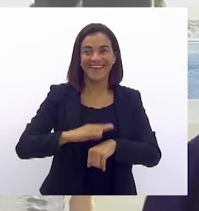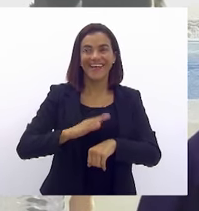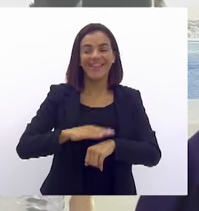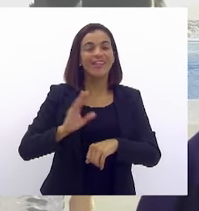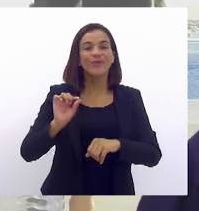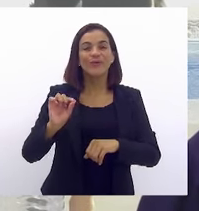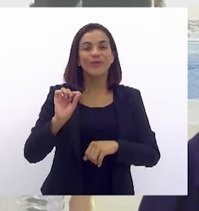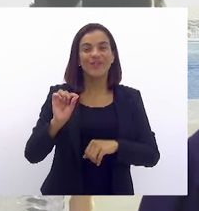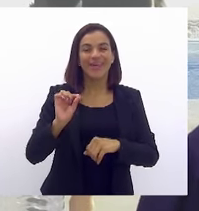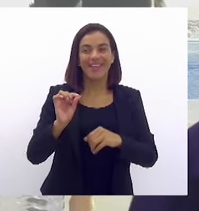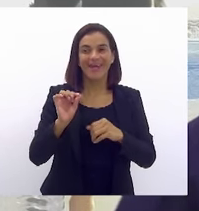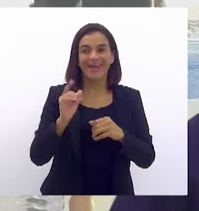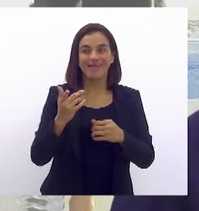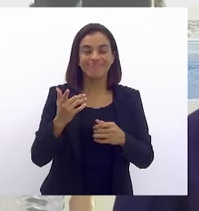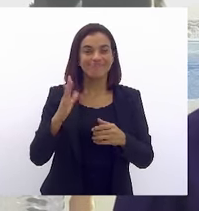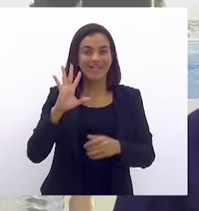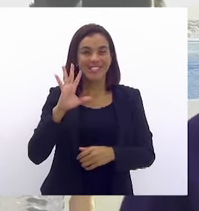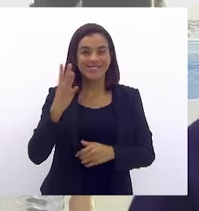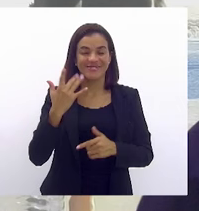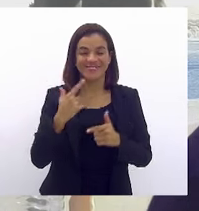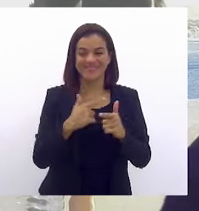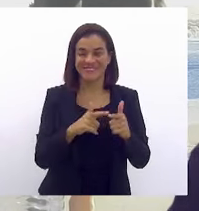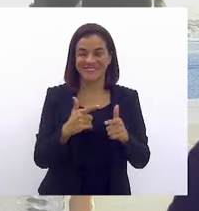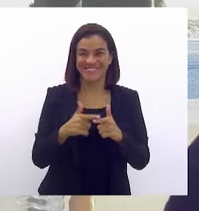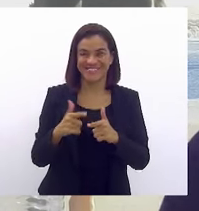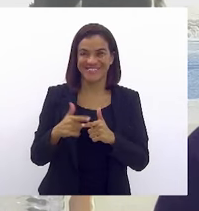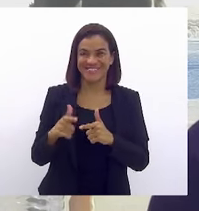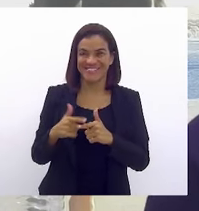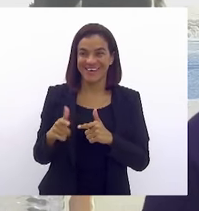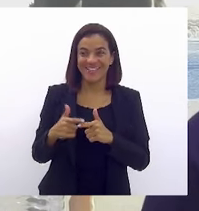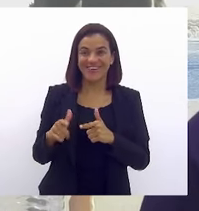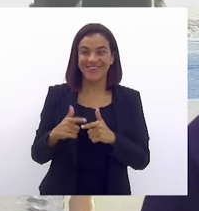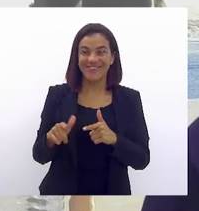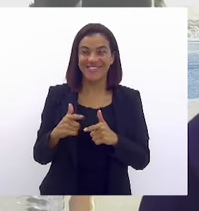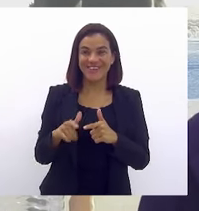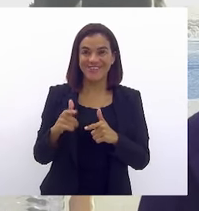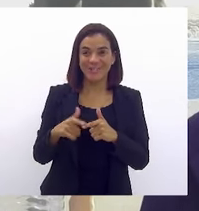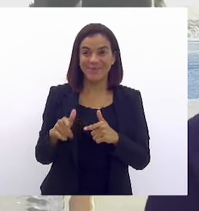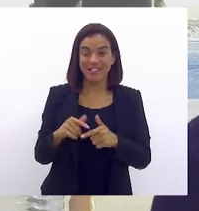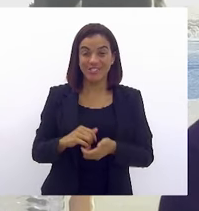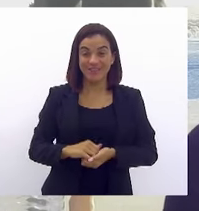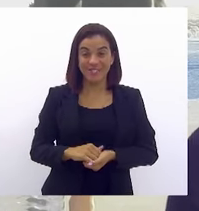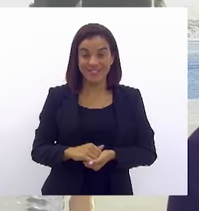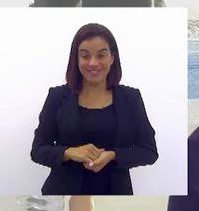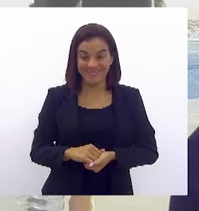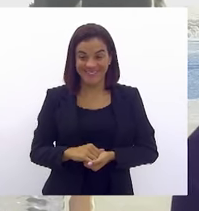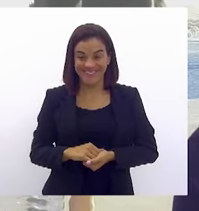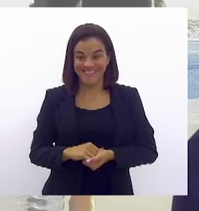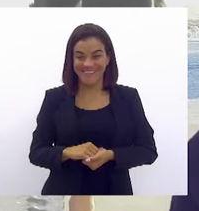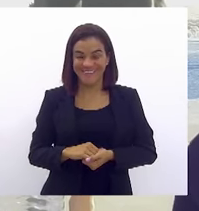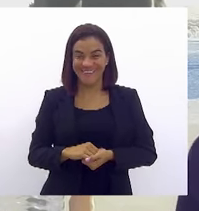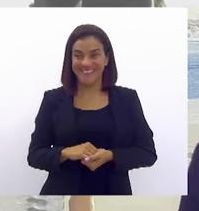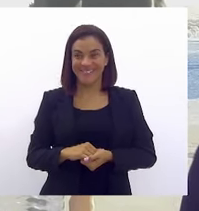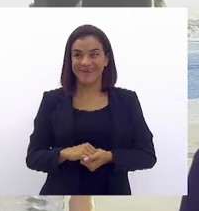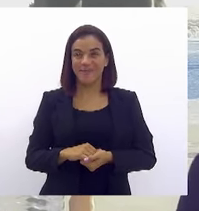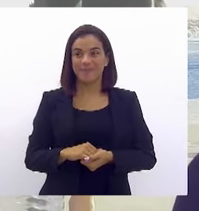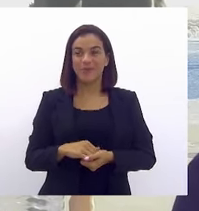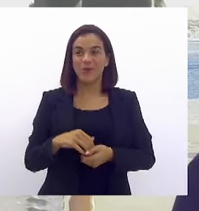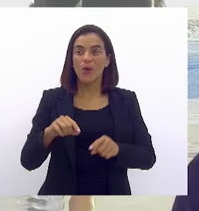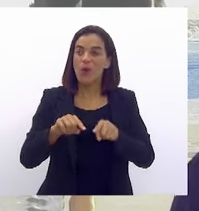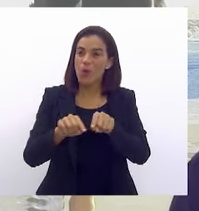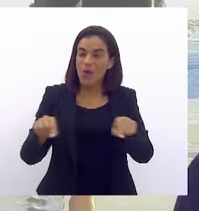dos problemas e de construção dessas soluções. Não é todo dia que a gente consegue, numa mesma ocasião, numa mesma sala, numa